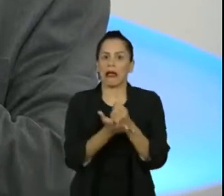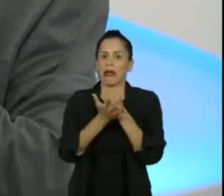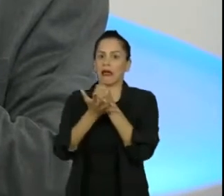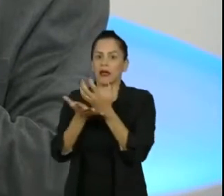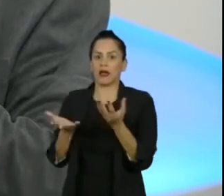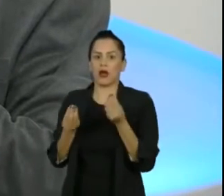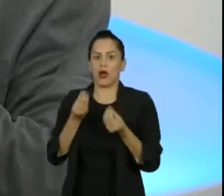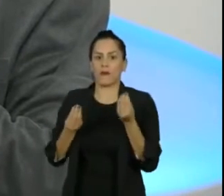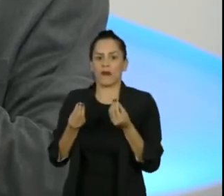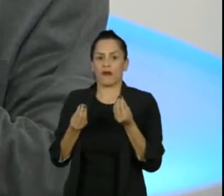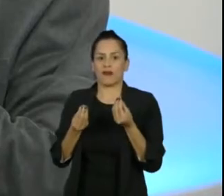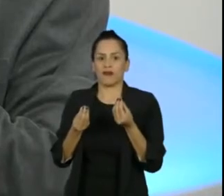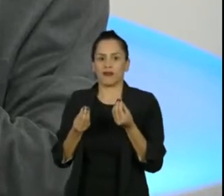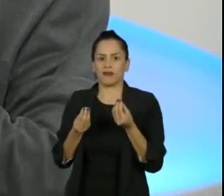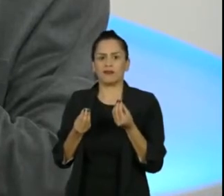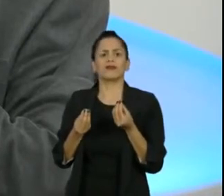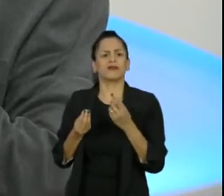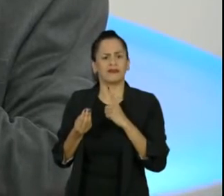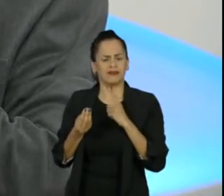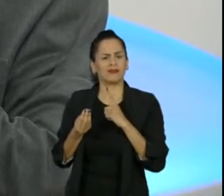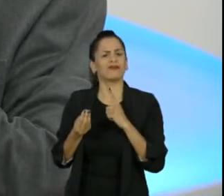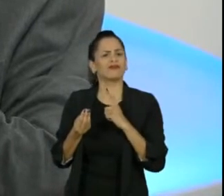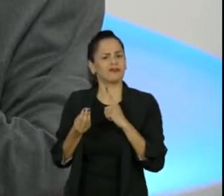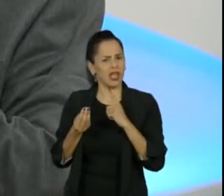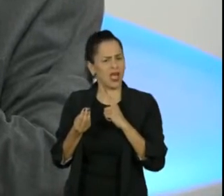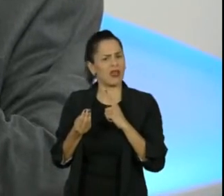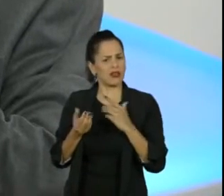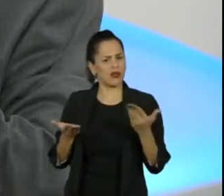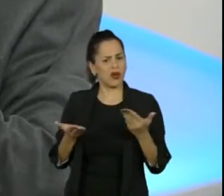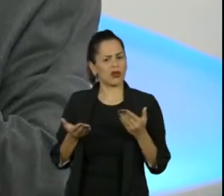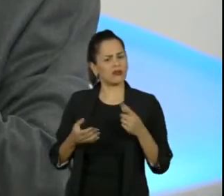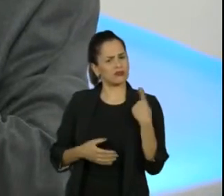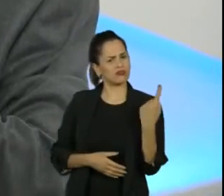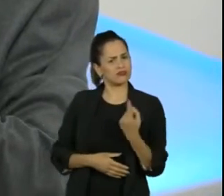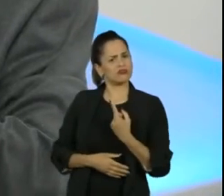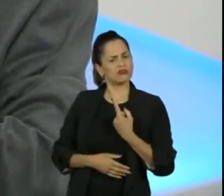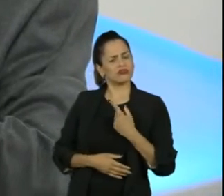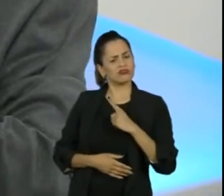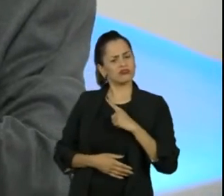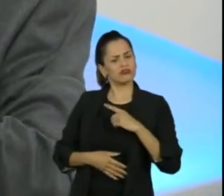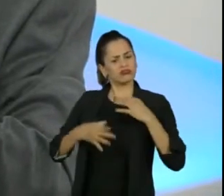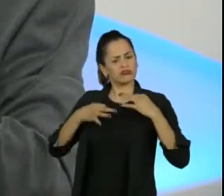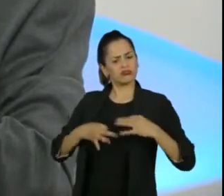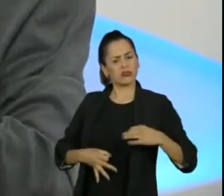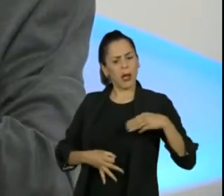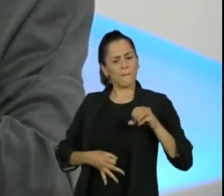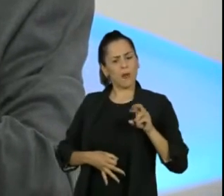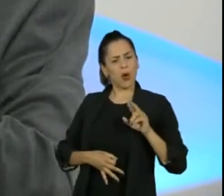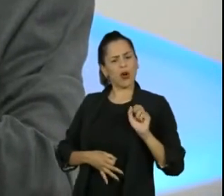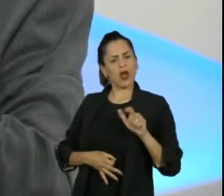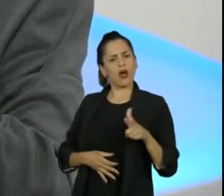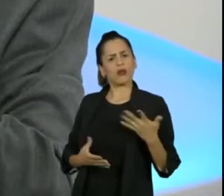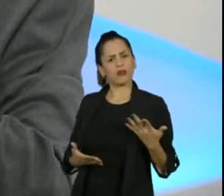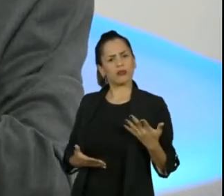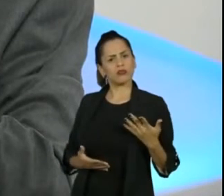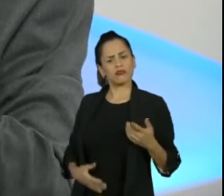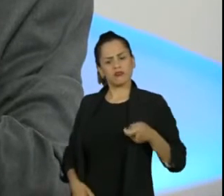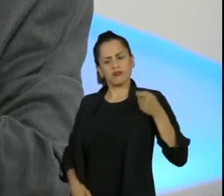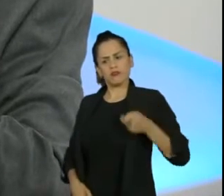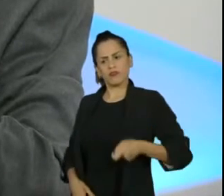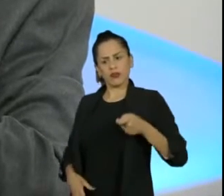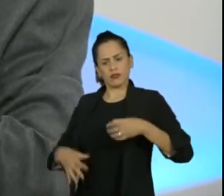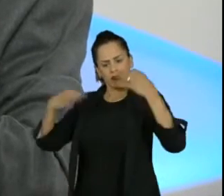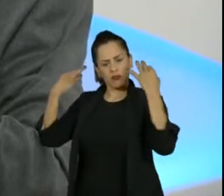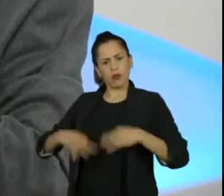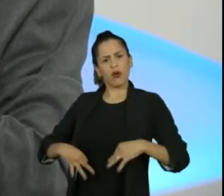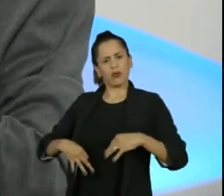Então, nós temos muito mais peso e muito mais moral e muito mais autoridade do que o Brasil